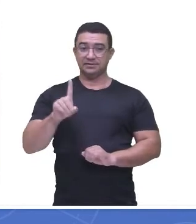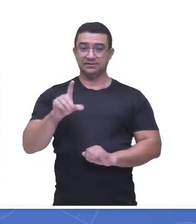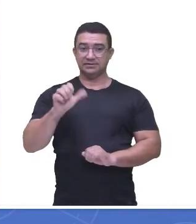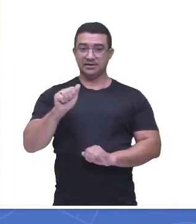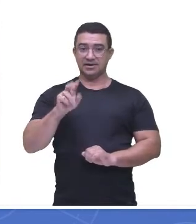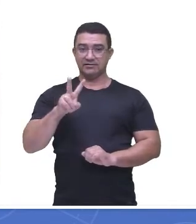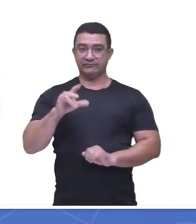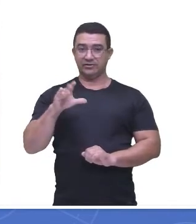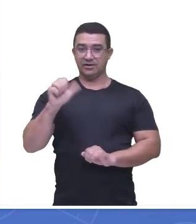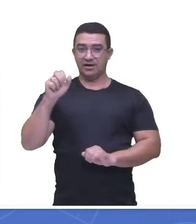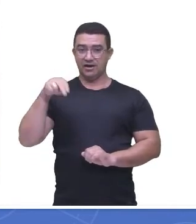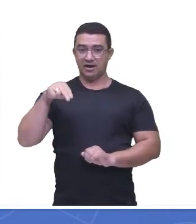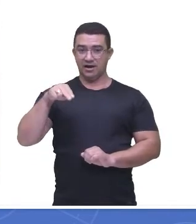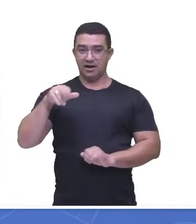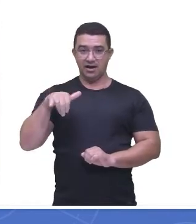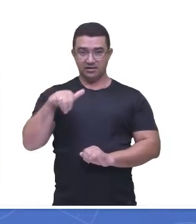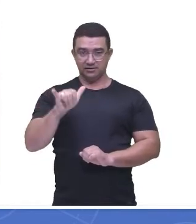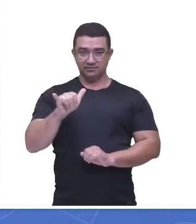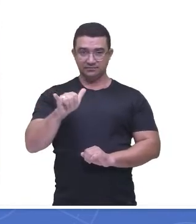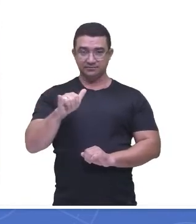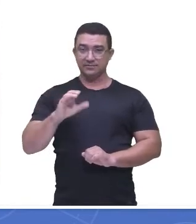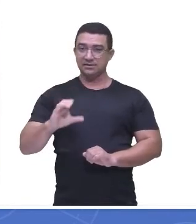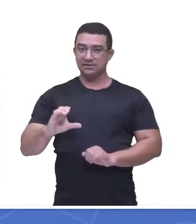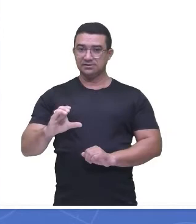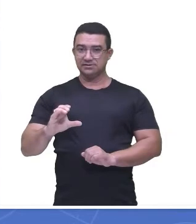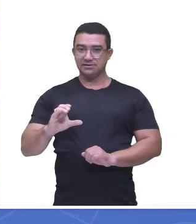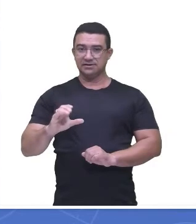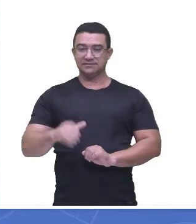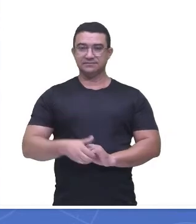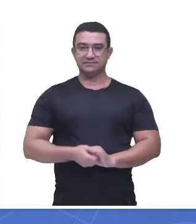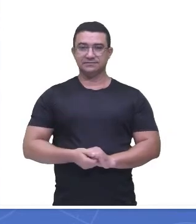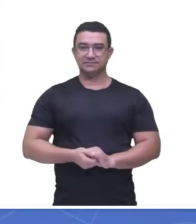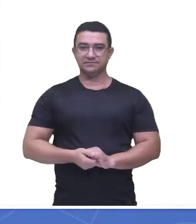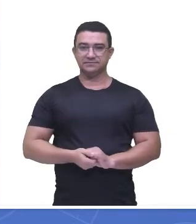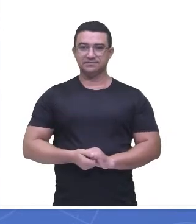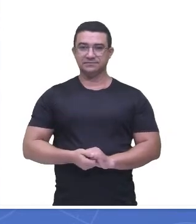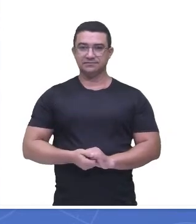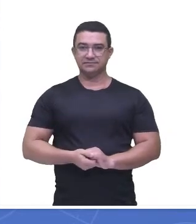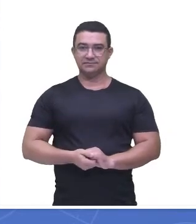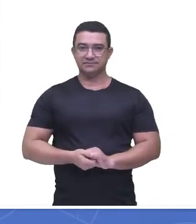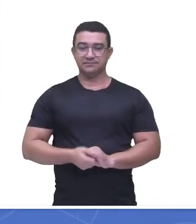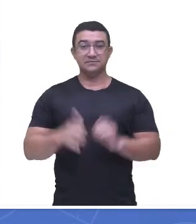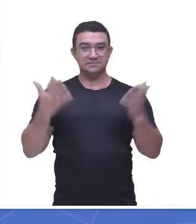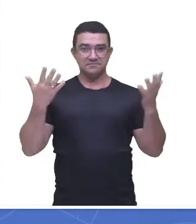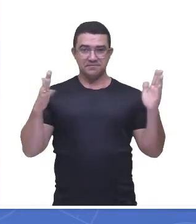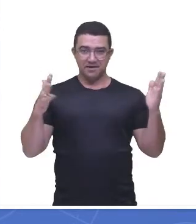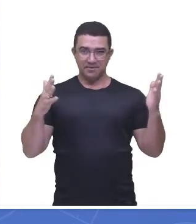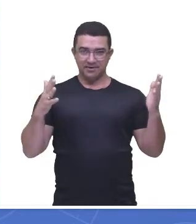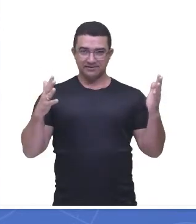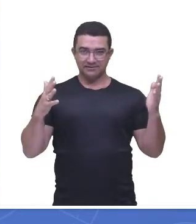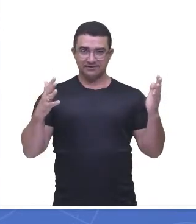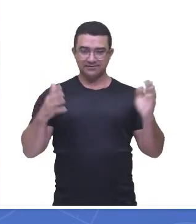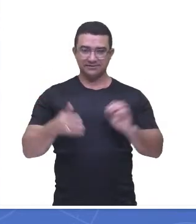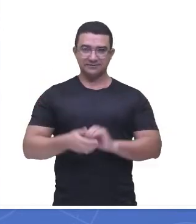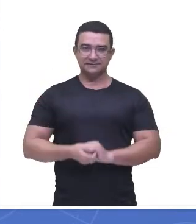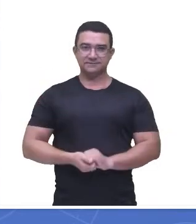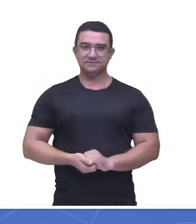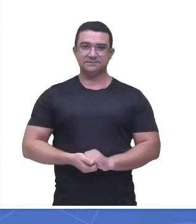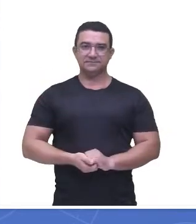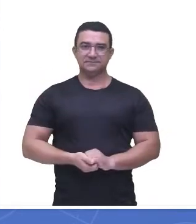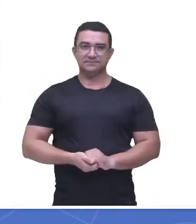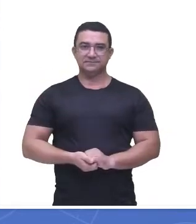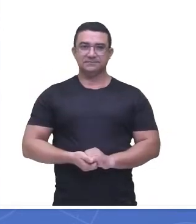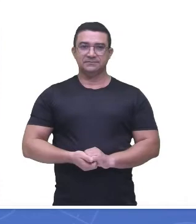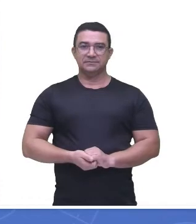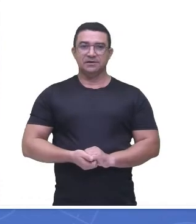A Daviane fica com alternativa C. Parabéns, parabéns.